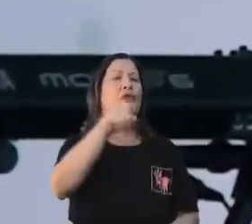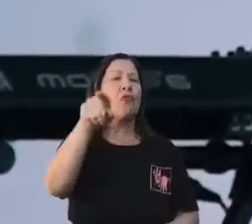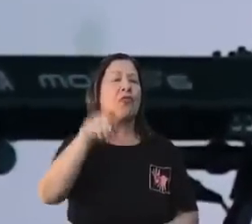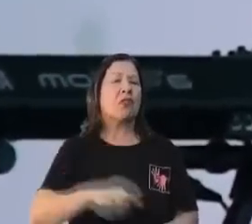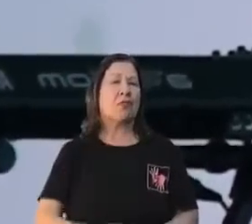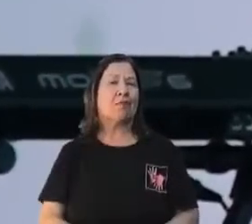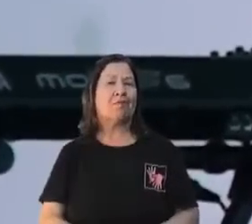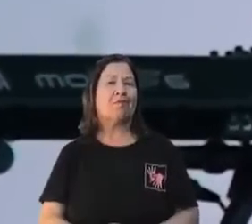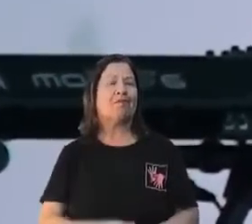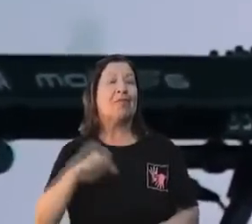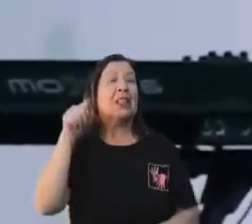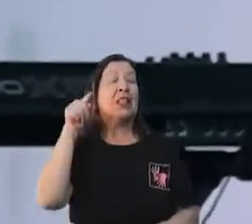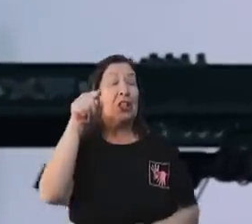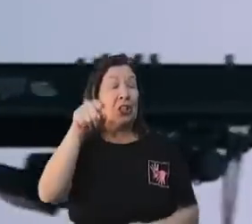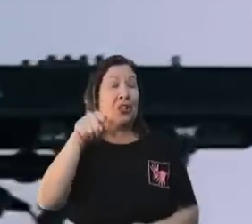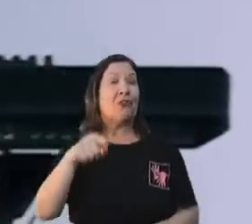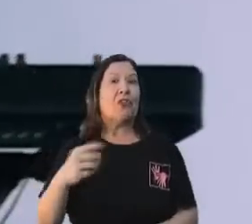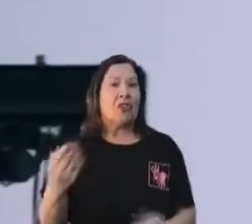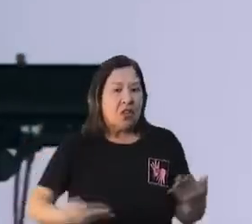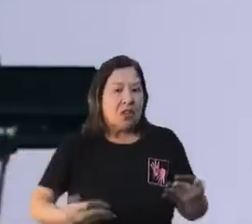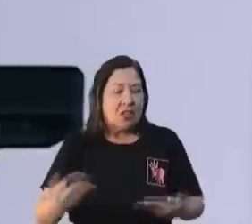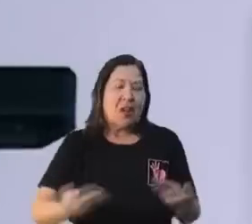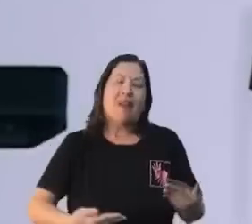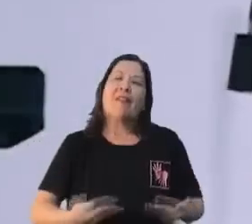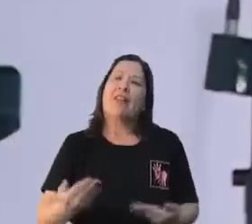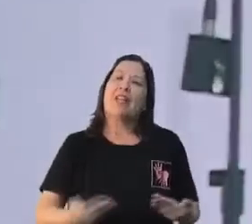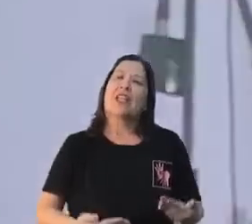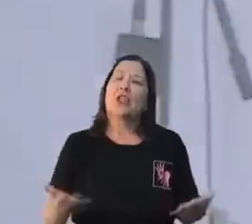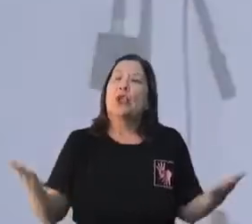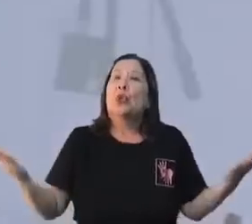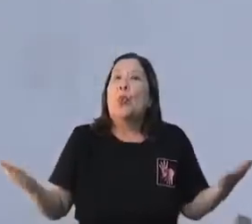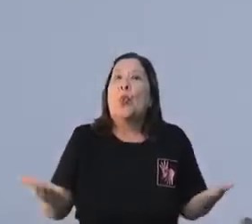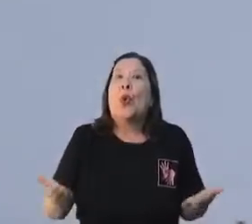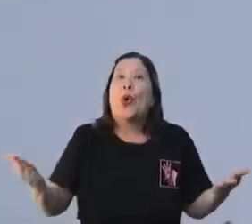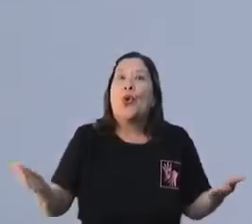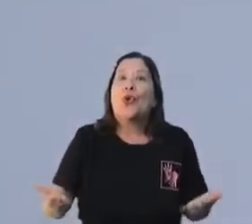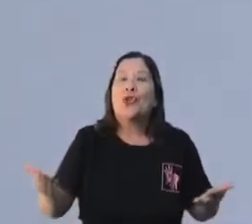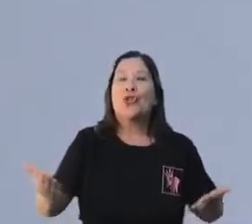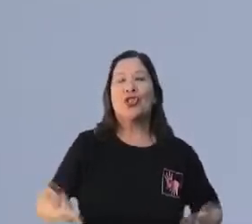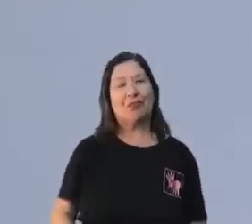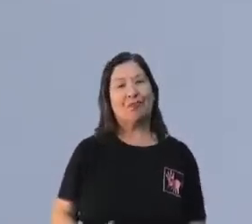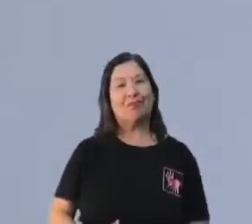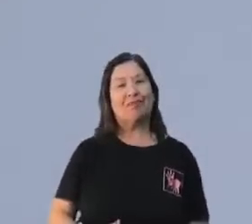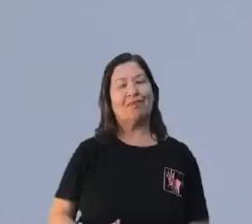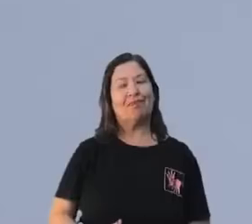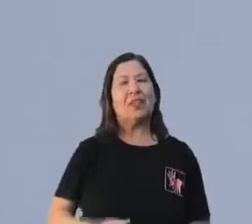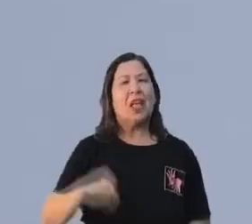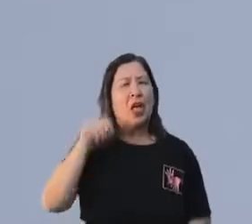tem feito para Jesus que possa hoje receber o selo de sacrificial?